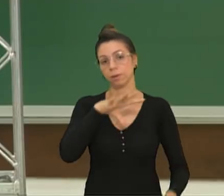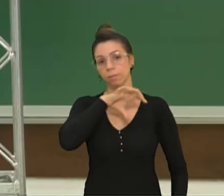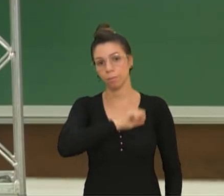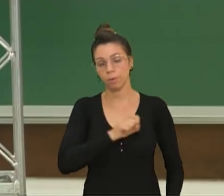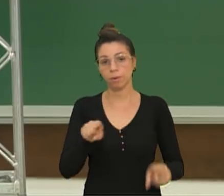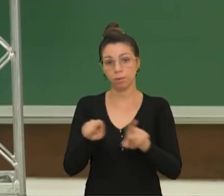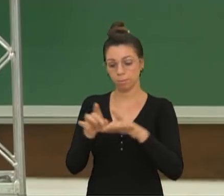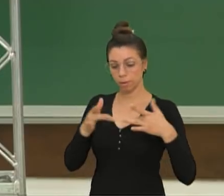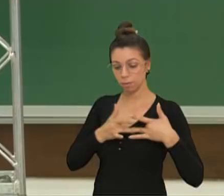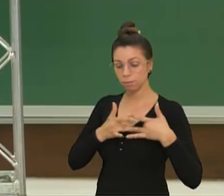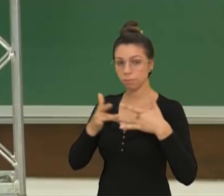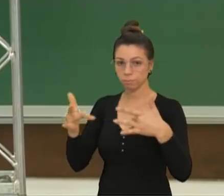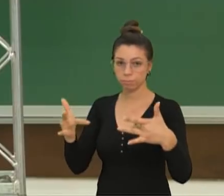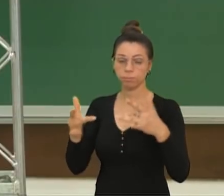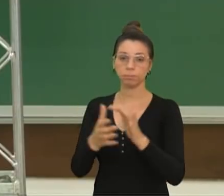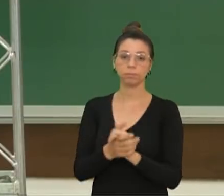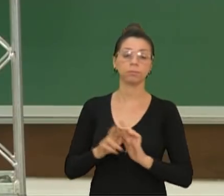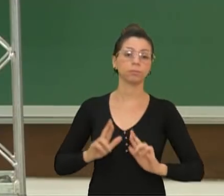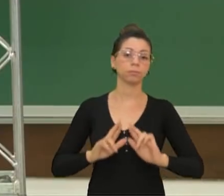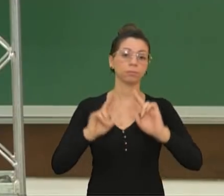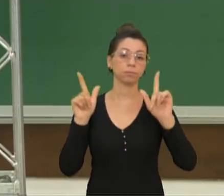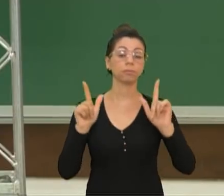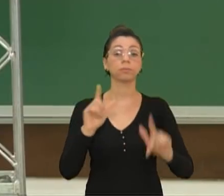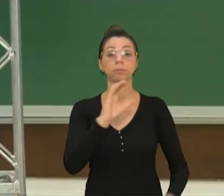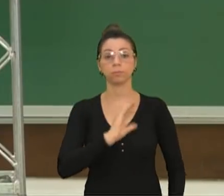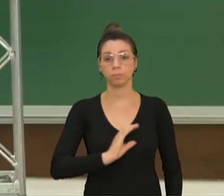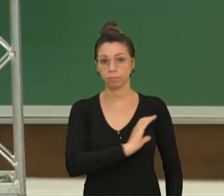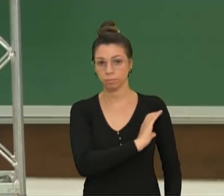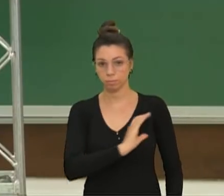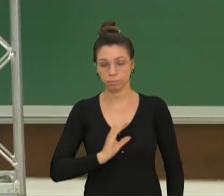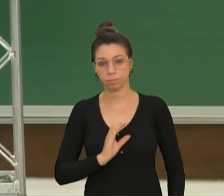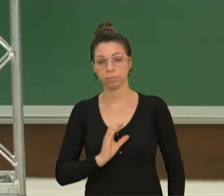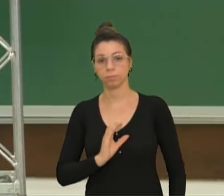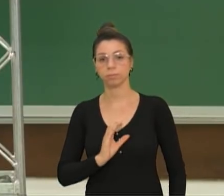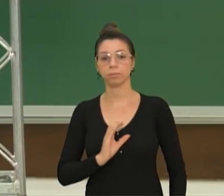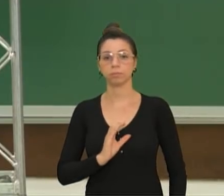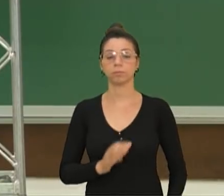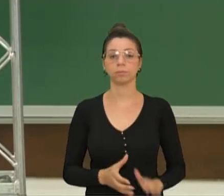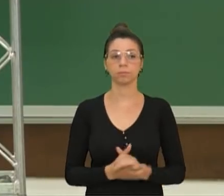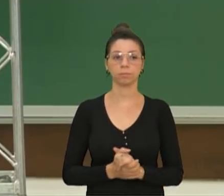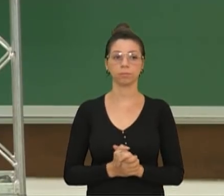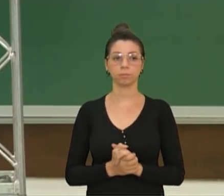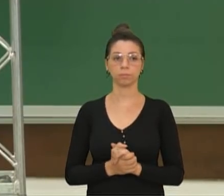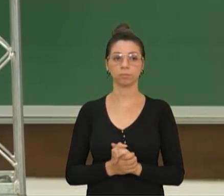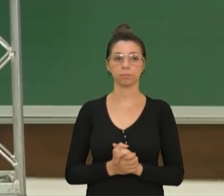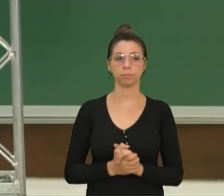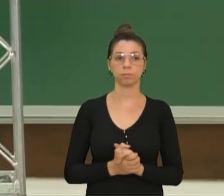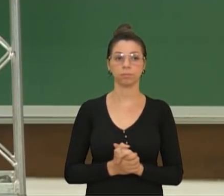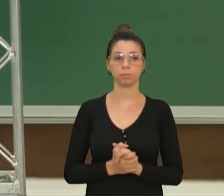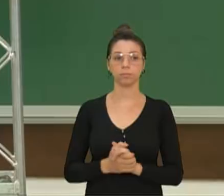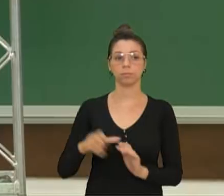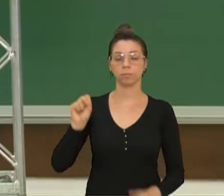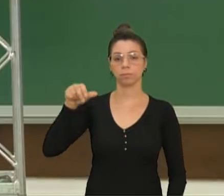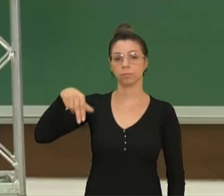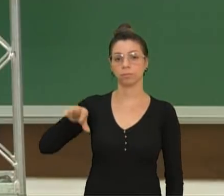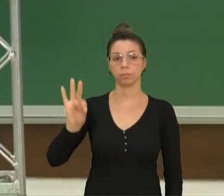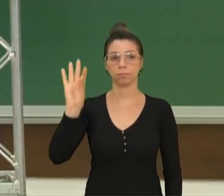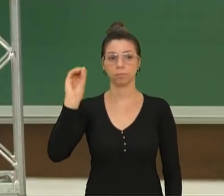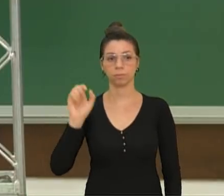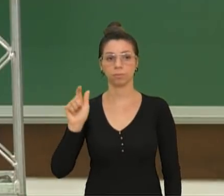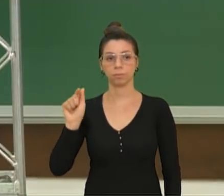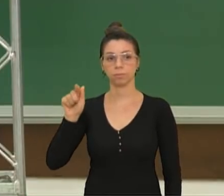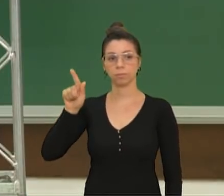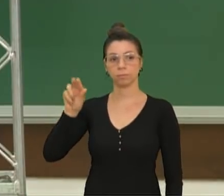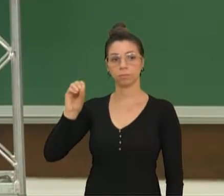caridade, o princípio também diferenciado no cristianismo, fundamentado pelo filósofo e religioso Santo Agostinho, que também era